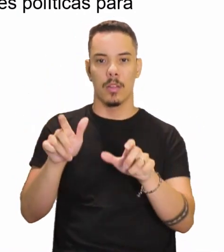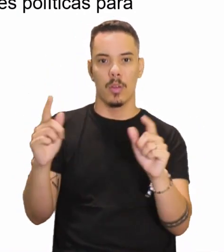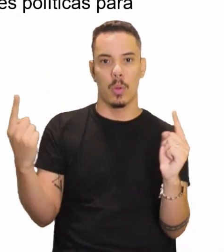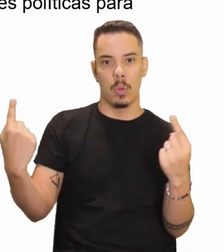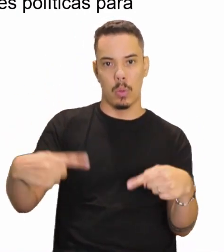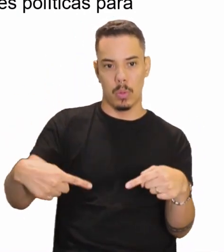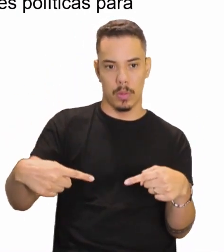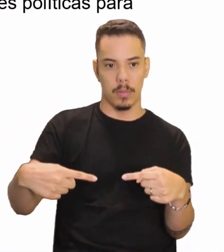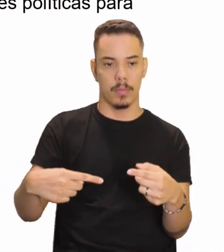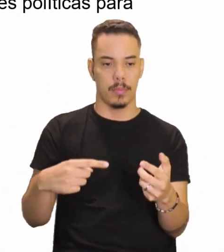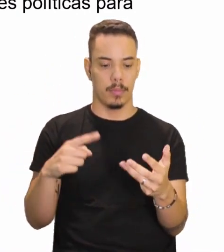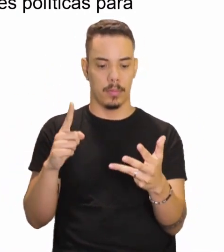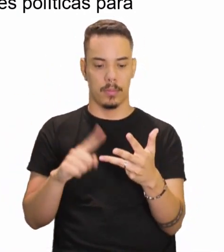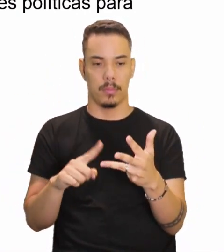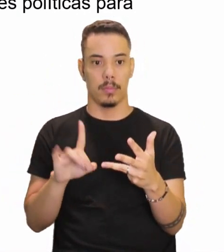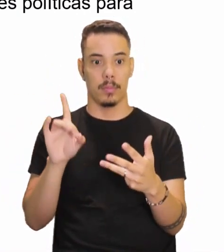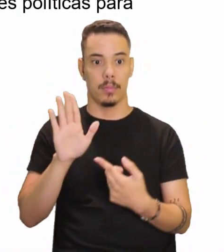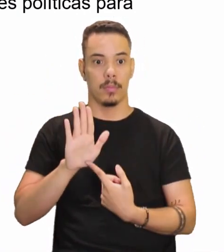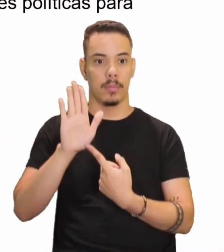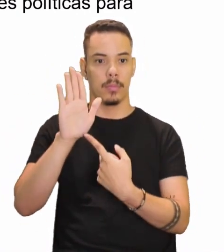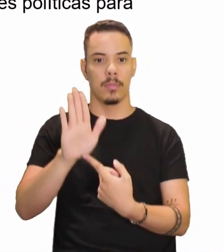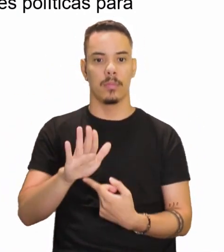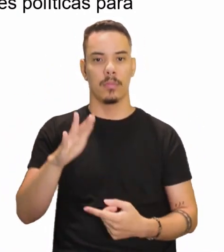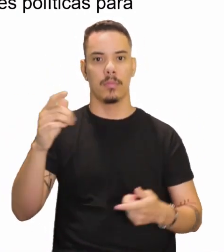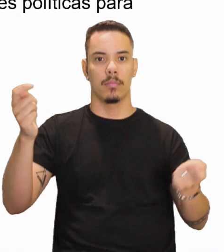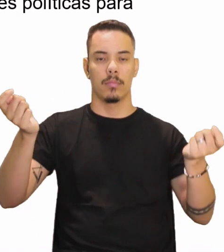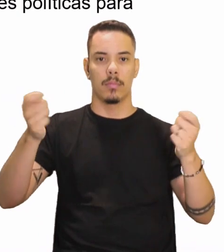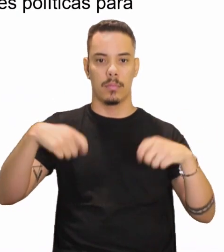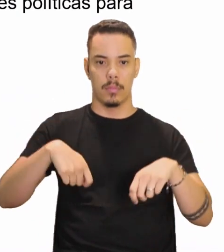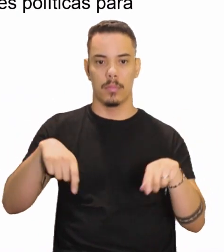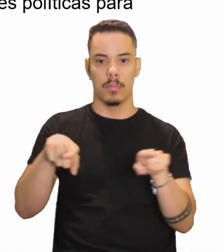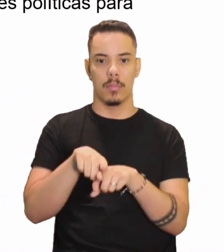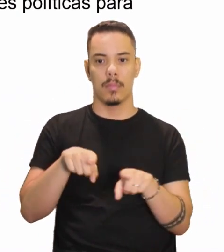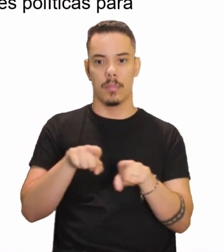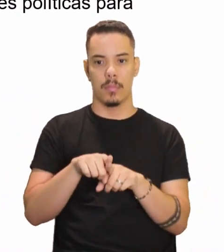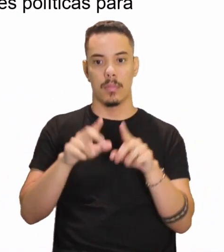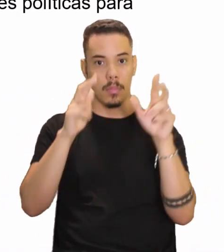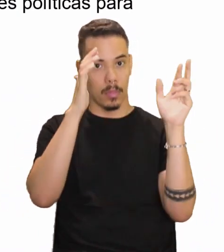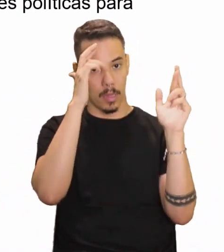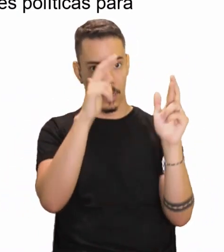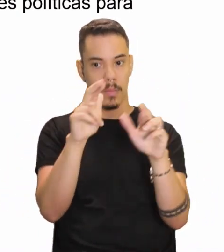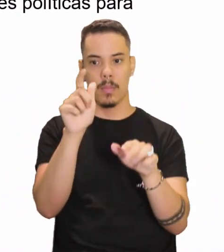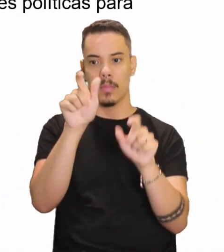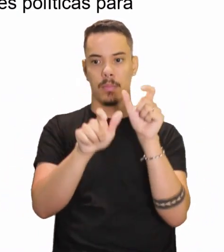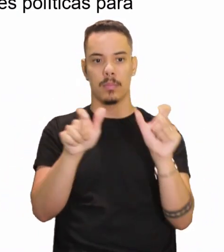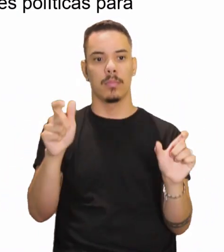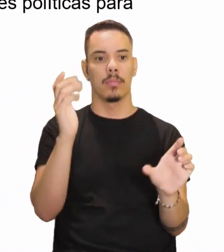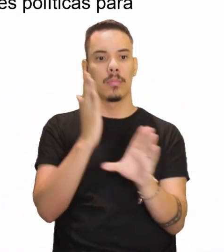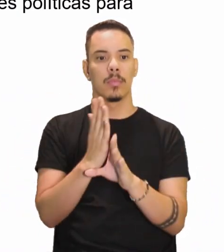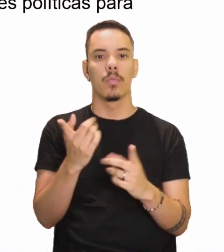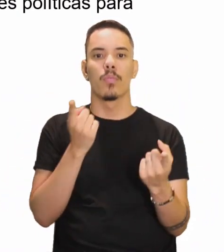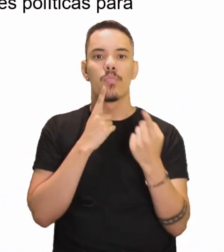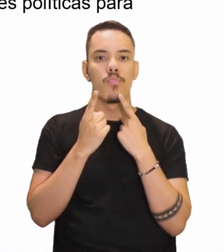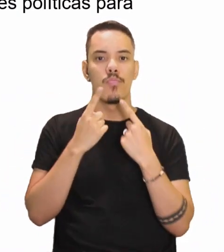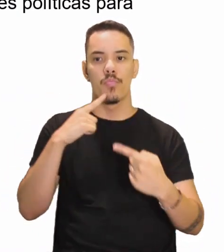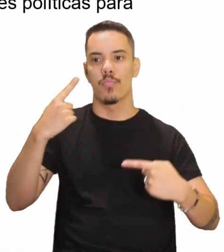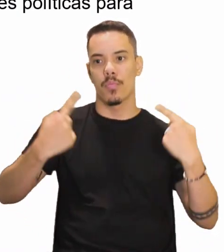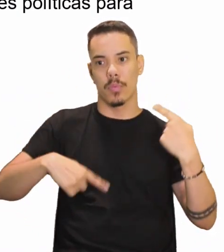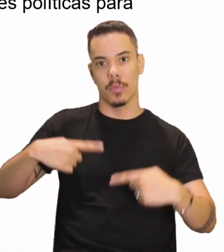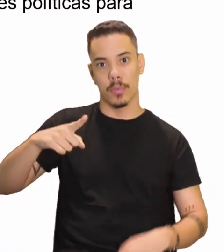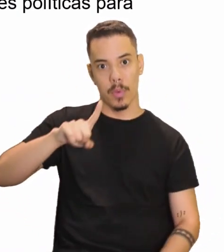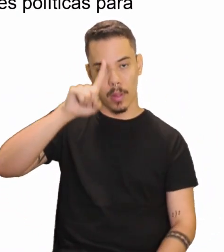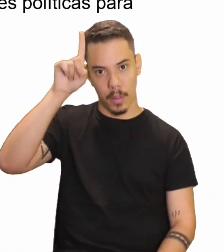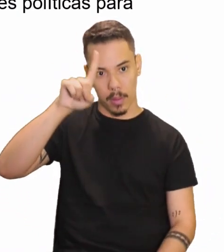divergentes de ilustra a possibilidade de entendimento e de respeito entre as pessoas a partir do debate político de